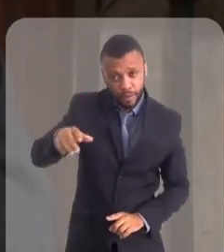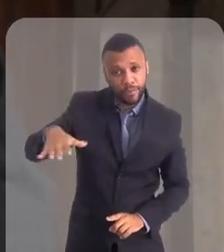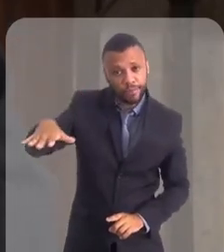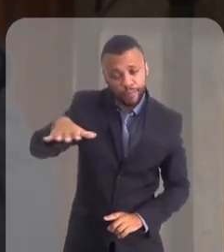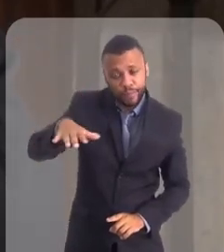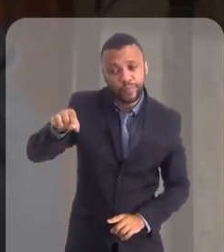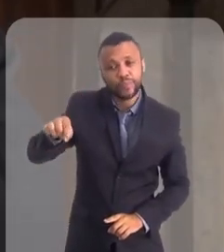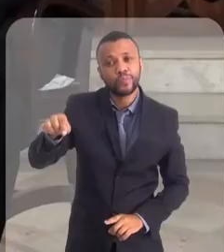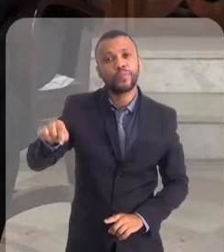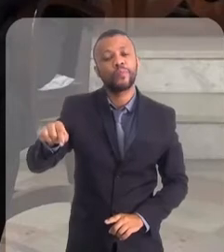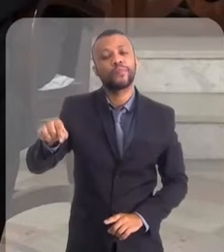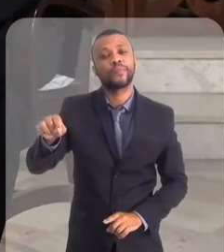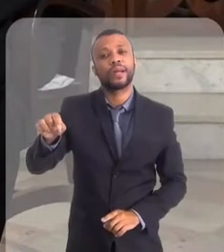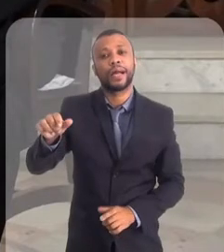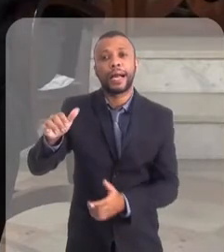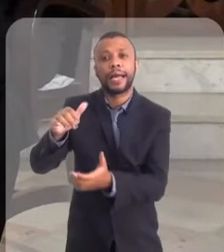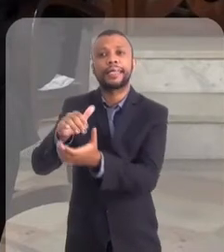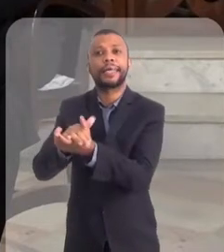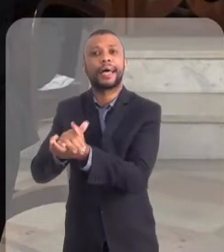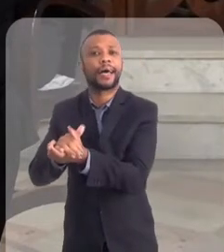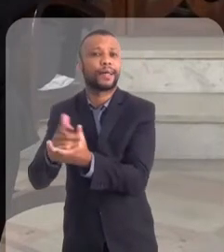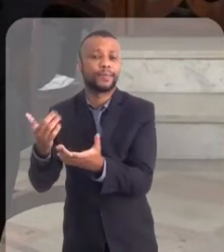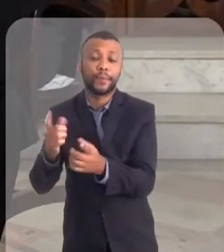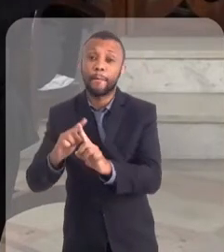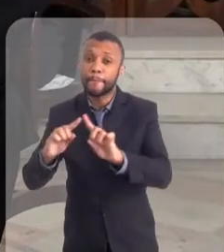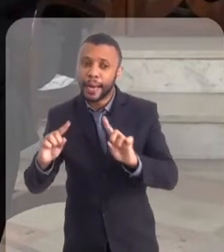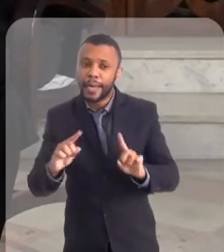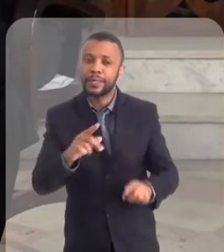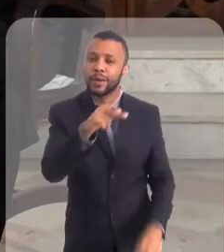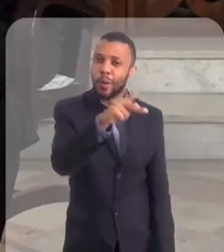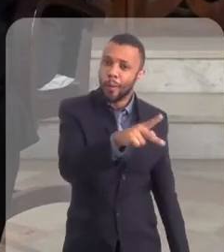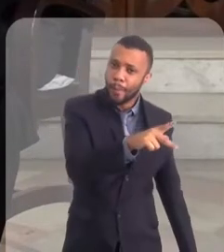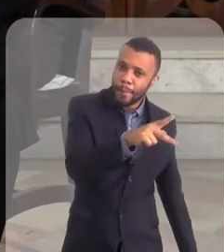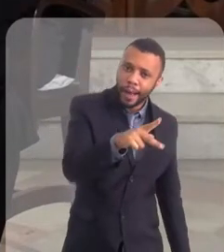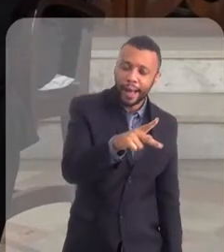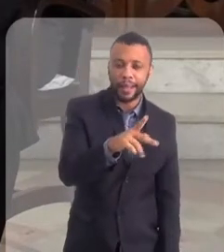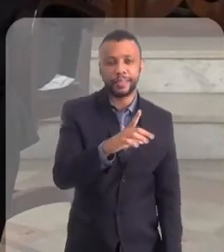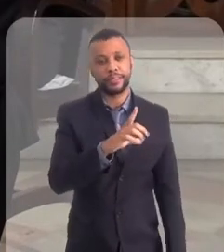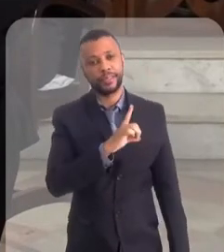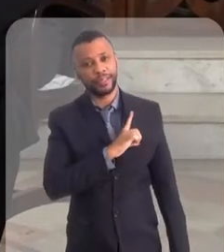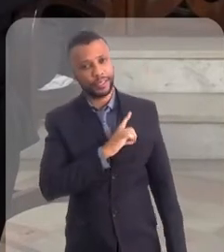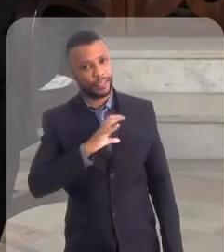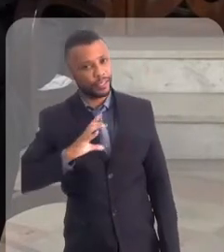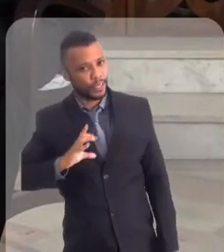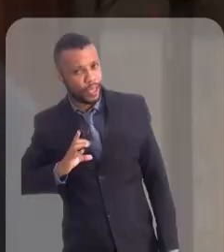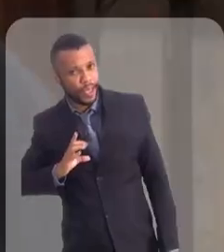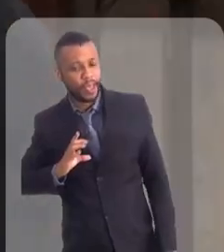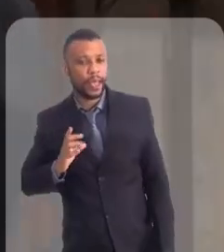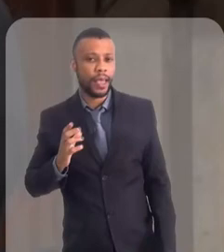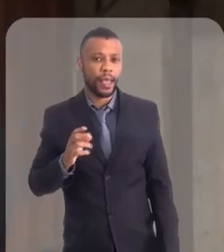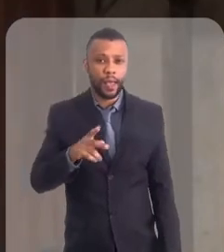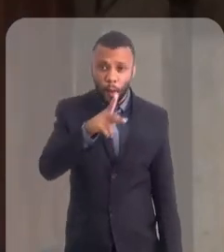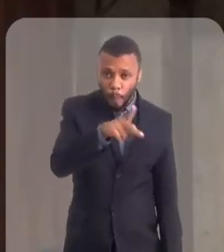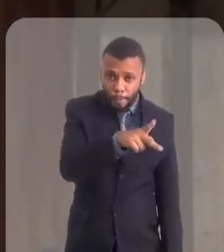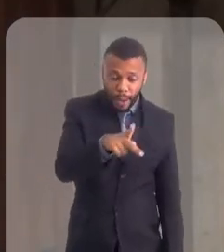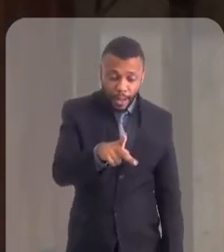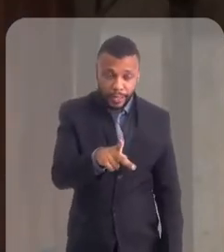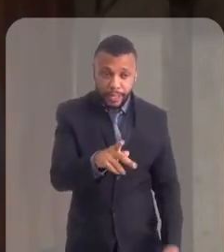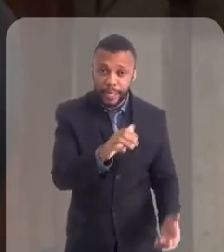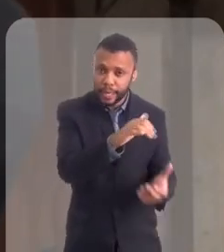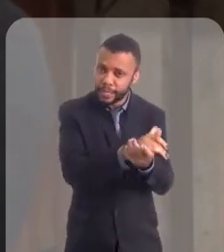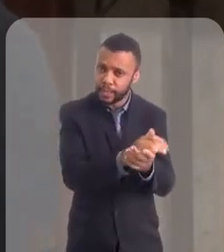os diáconos e os presbíteros, presbítero é o nome técnico para padre, tá? Que as pessoas entendam. Os diáconos e os